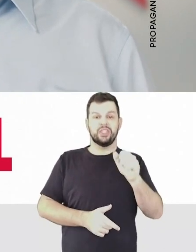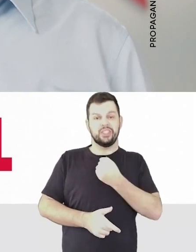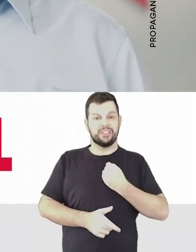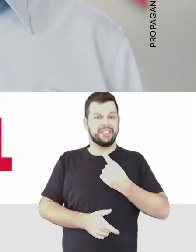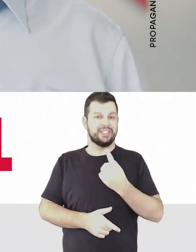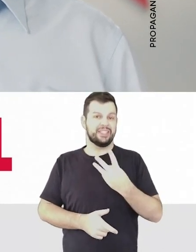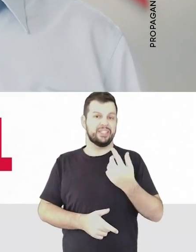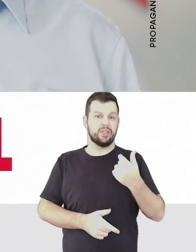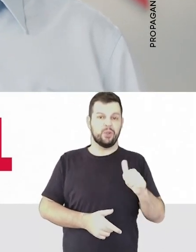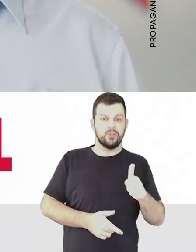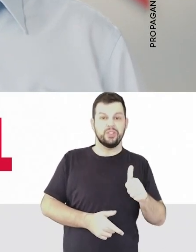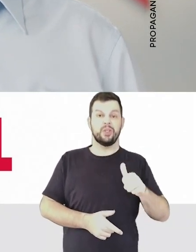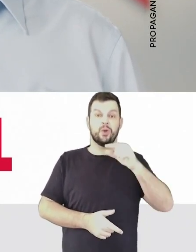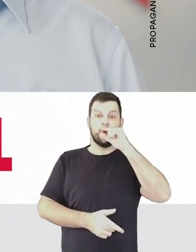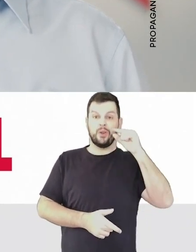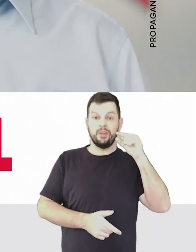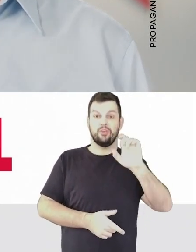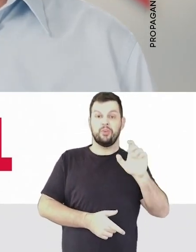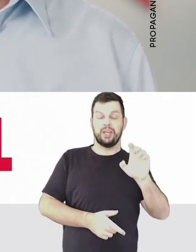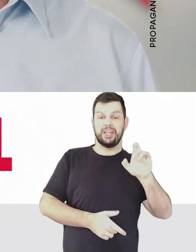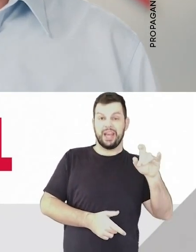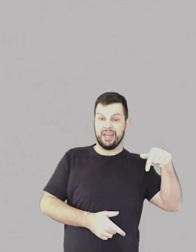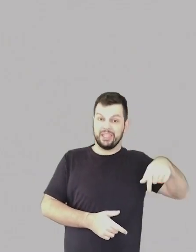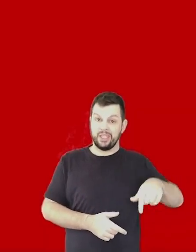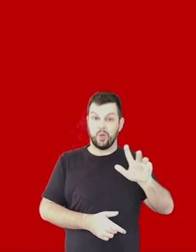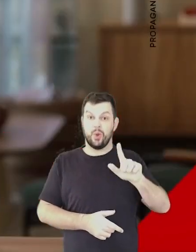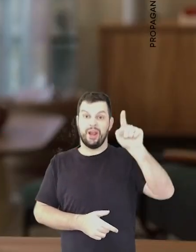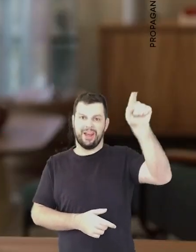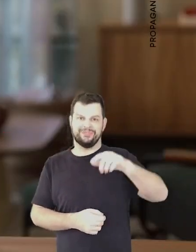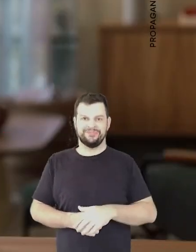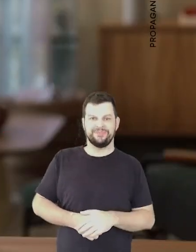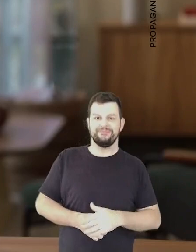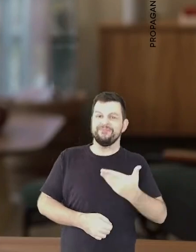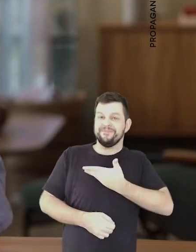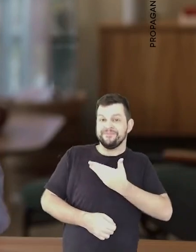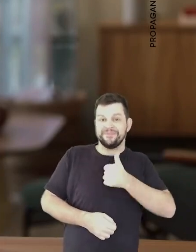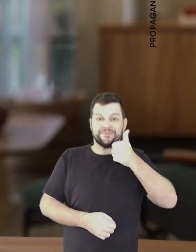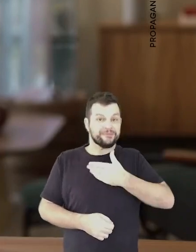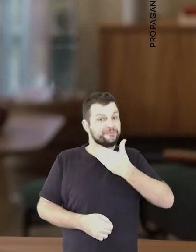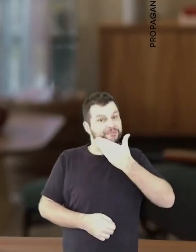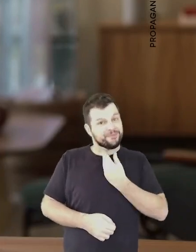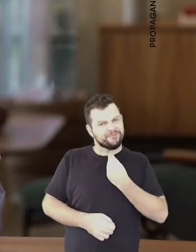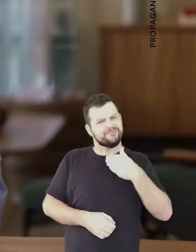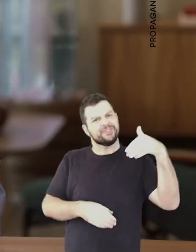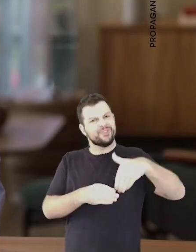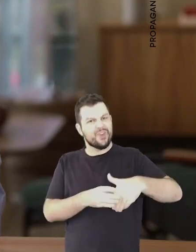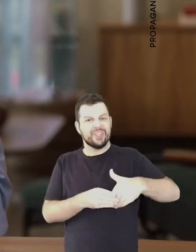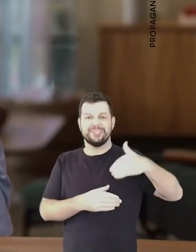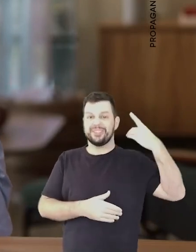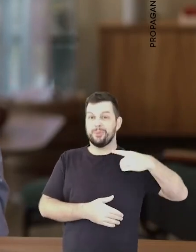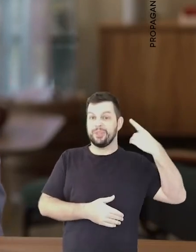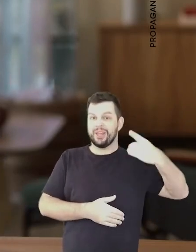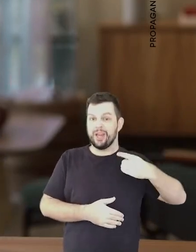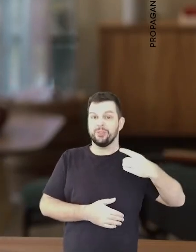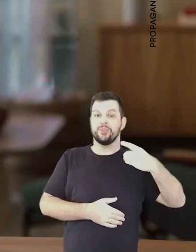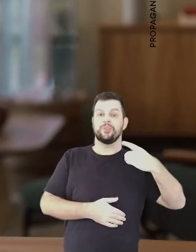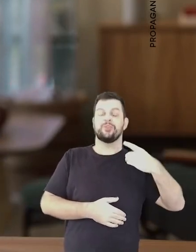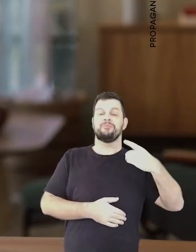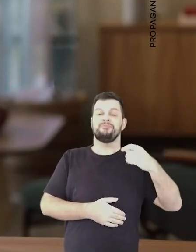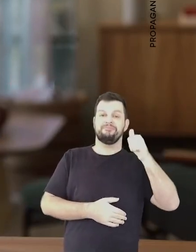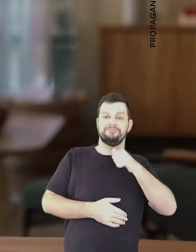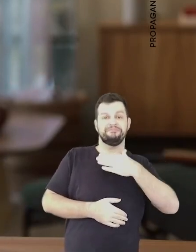federal, 1311. Olívia Edgar aqui e Lula lá. Meus amigos e minhas amigas, vote nos